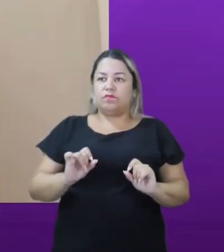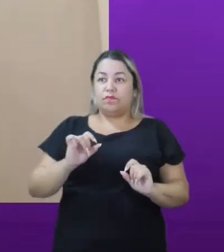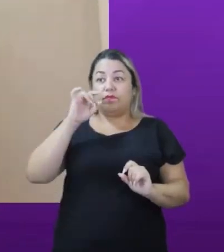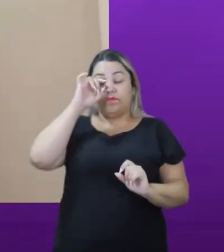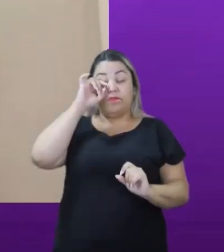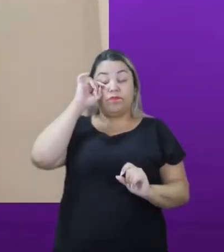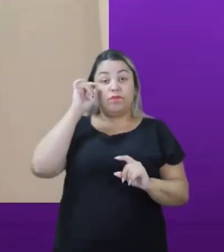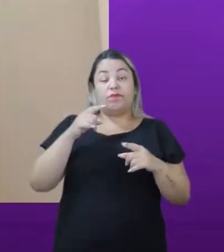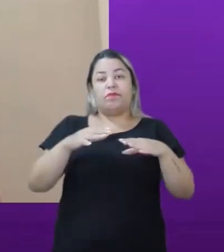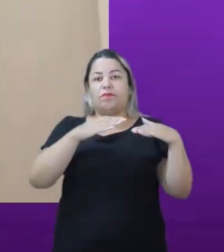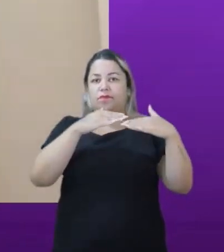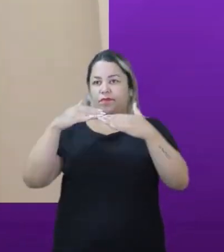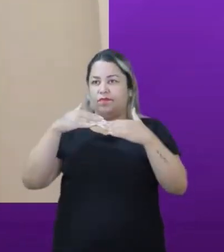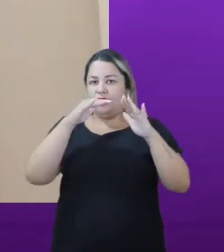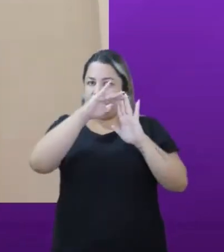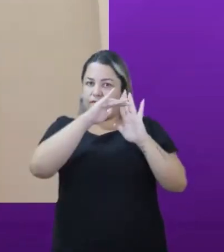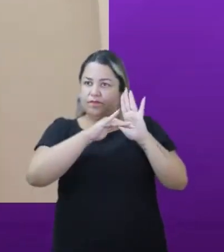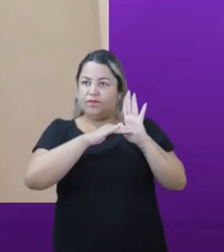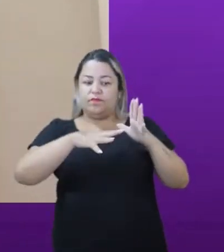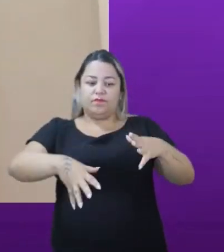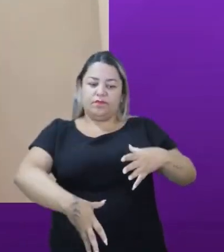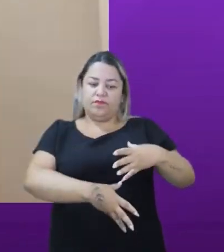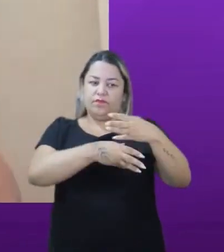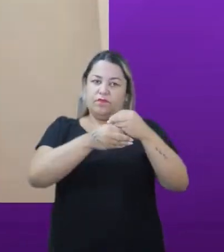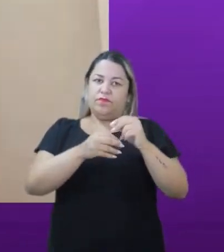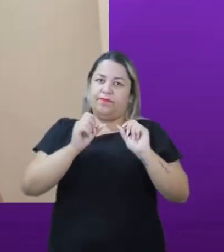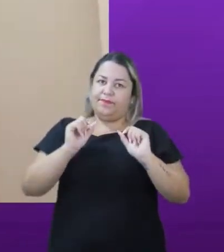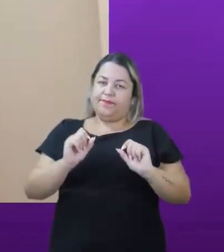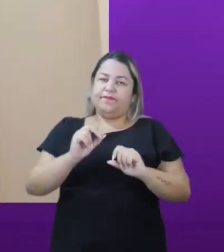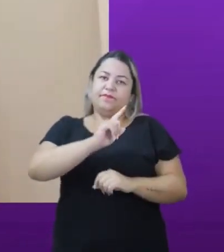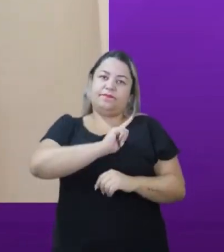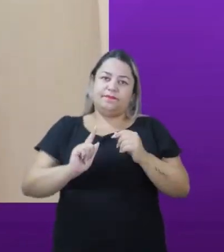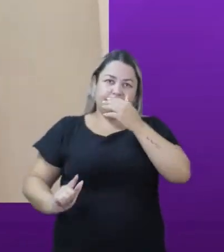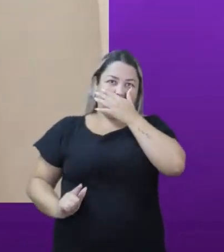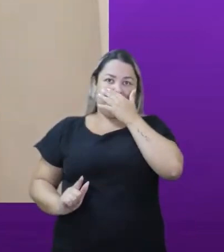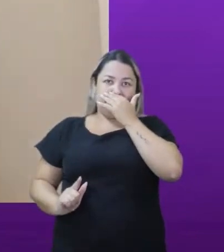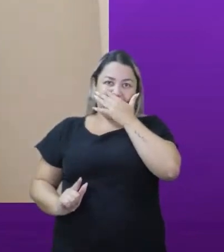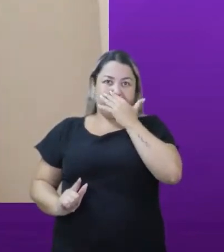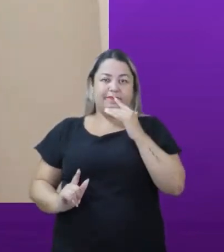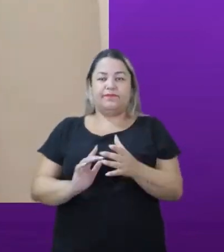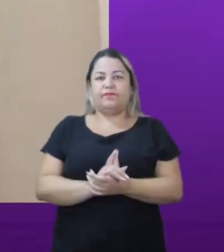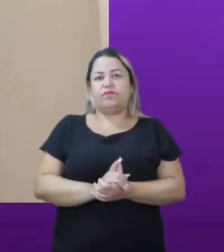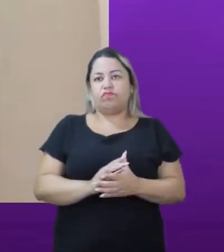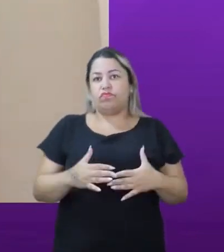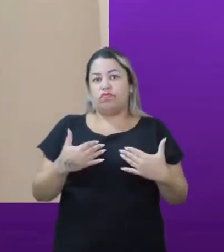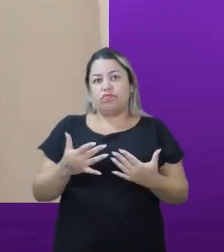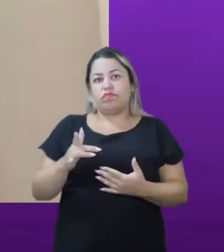contradições, né, e disputa ali do programa que vai ser implementado pelo governo, né, enfim, então